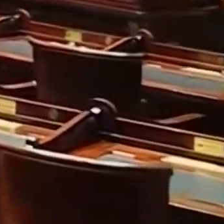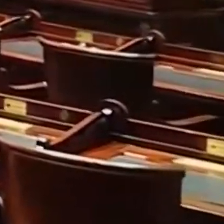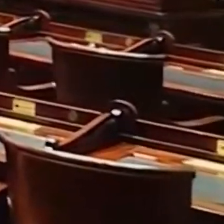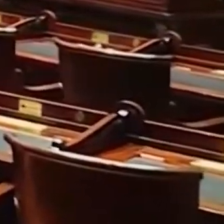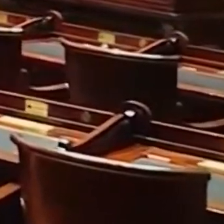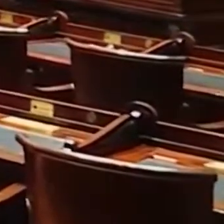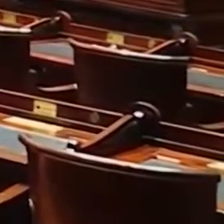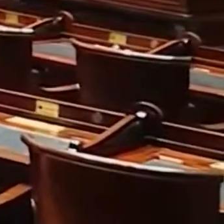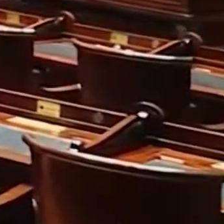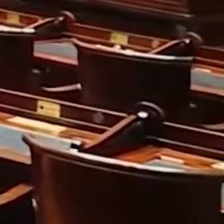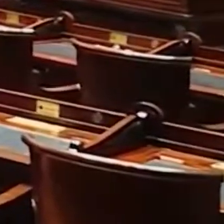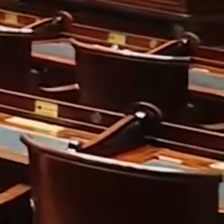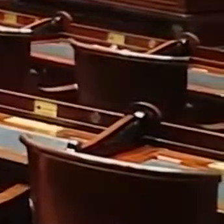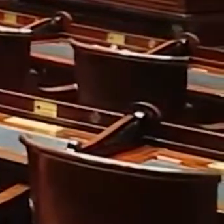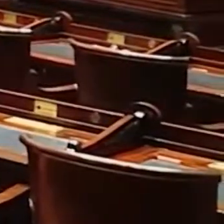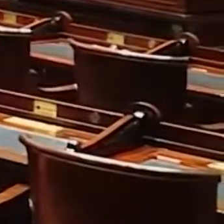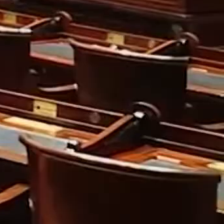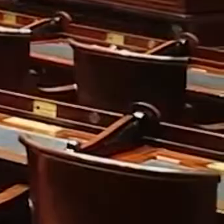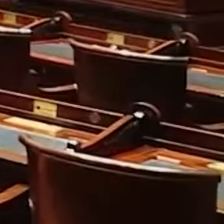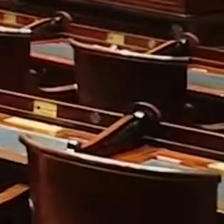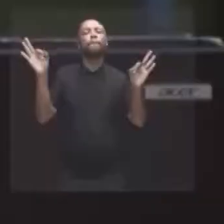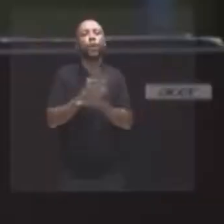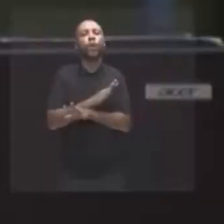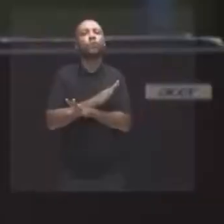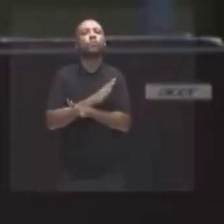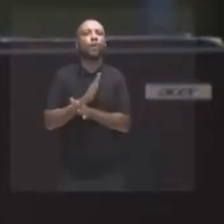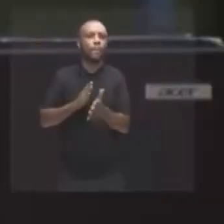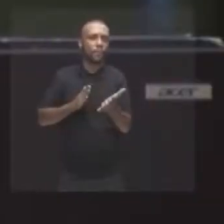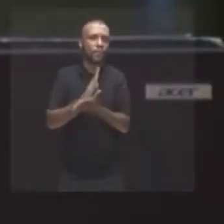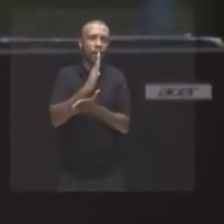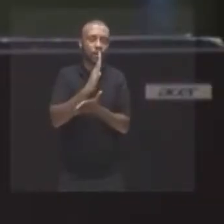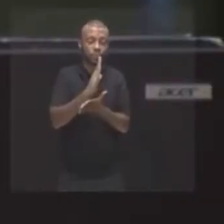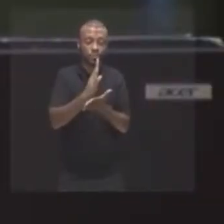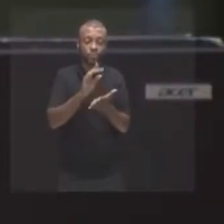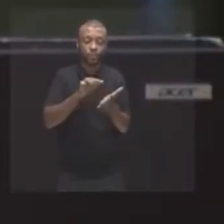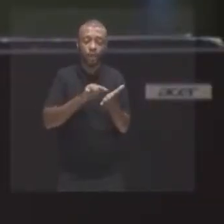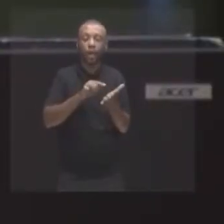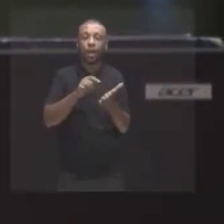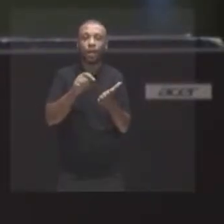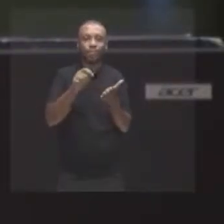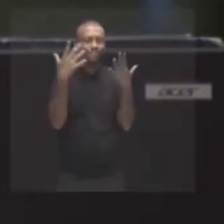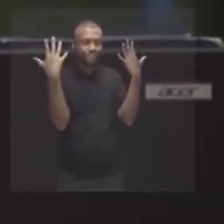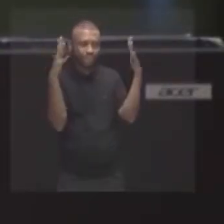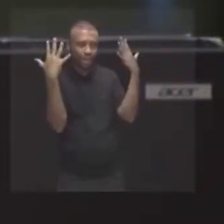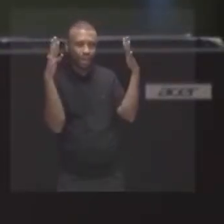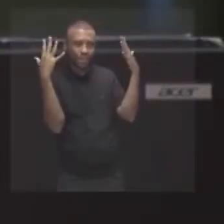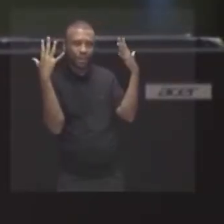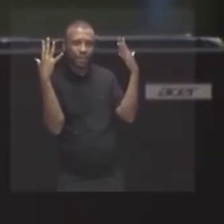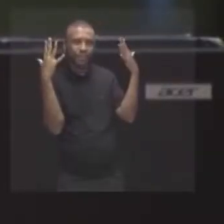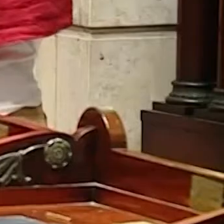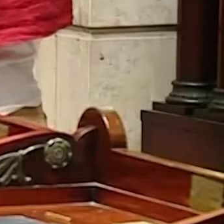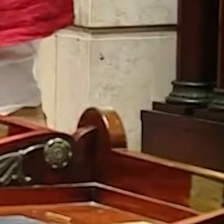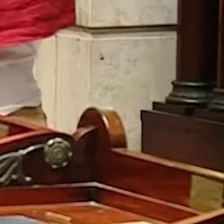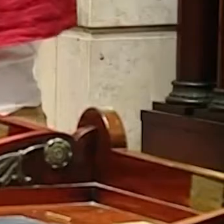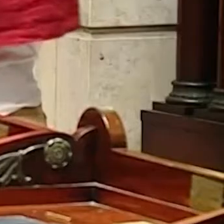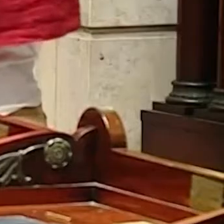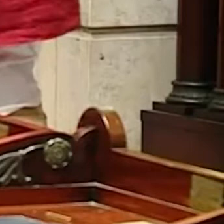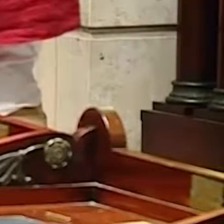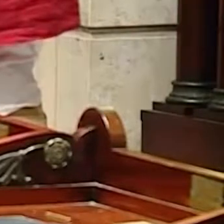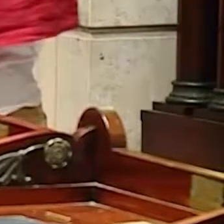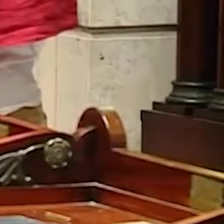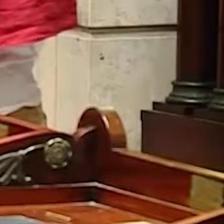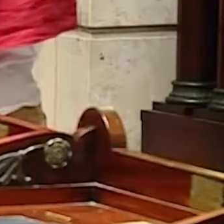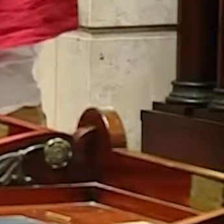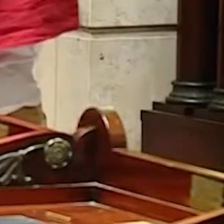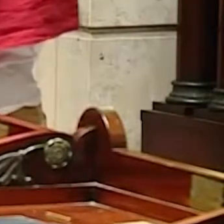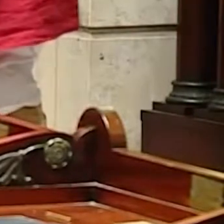Freitas, que inclui o dia da Nossa Senhora da Conceição, padroeira da Tijuca, no calendário oficial da cidade, e o projeto de